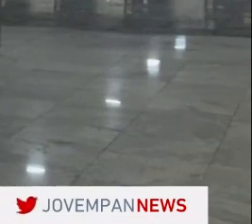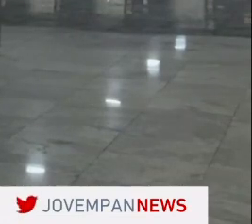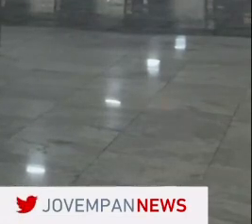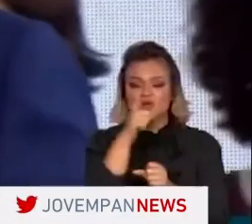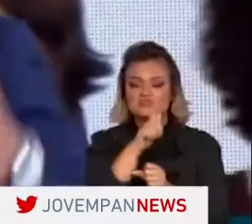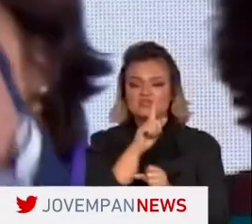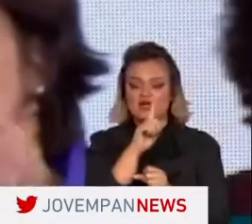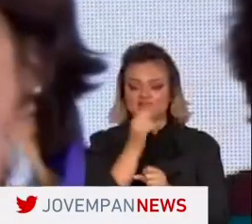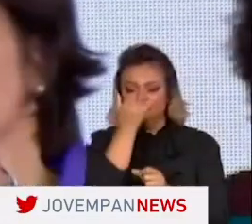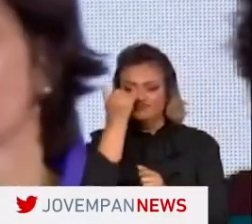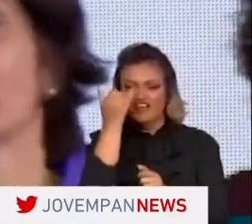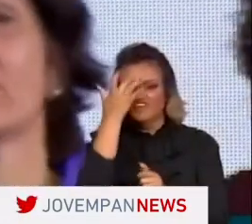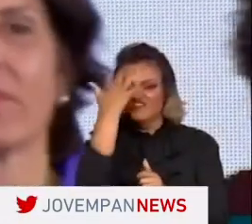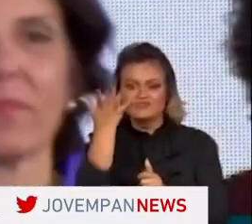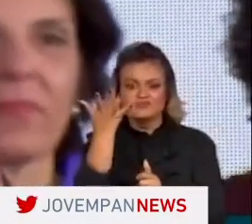anos. Desde